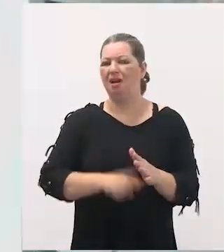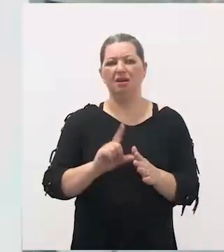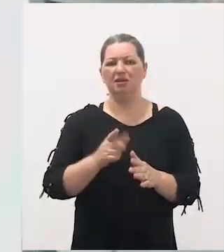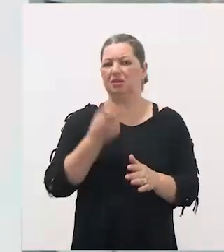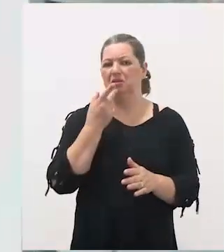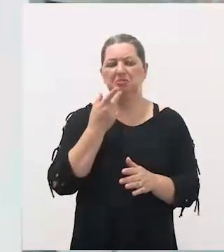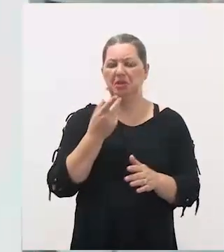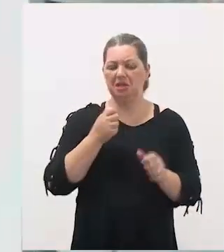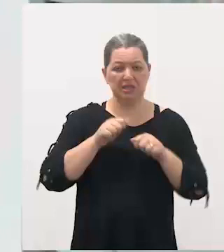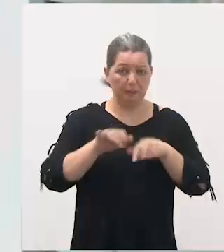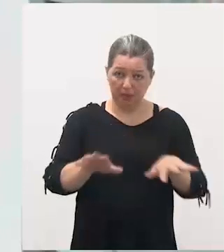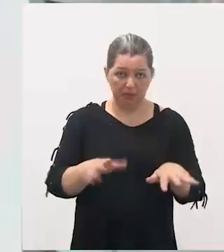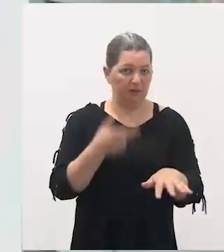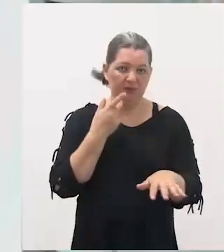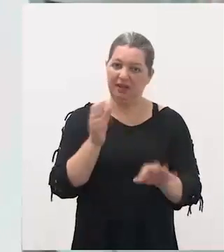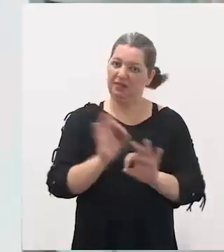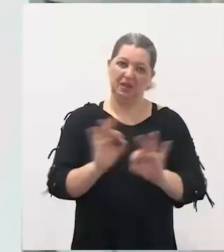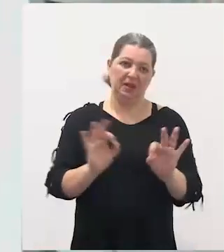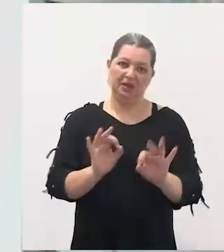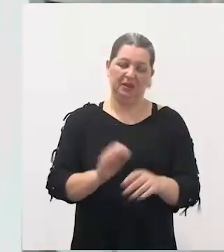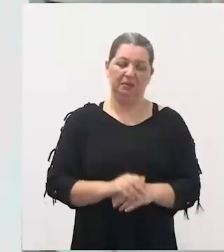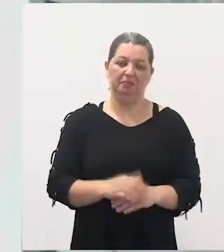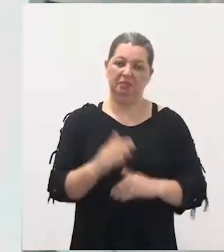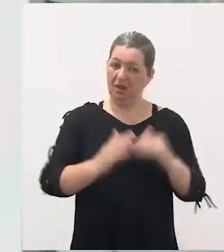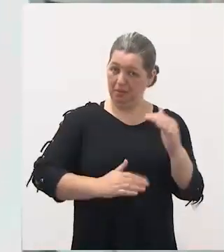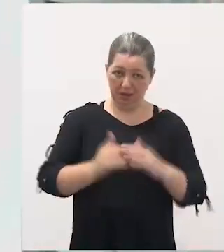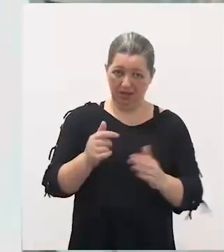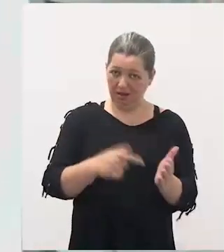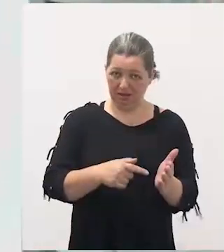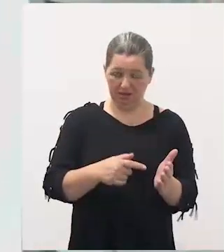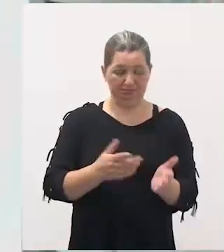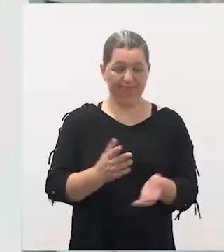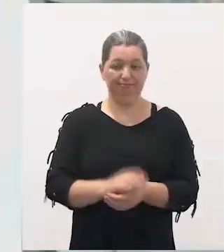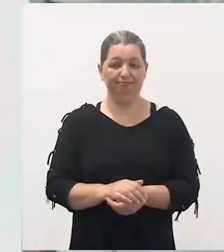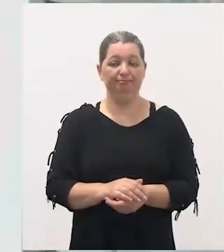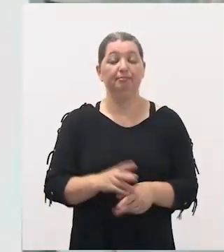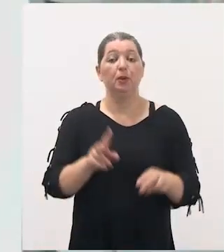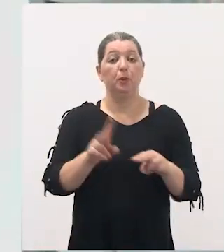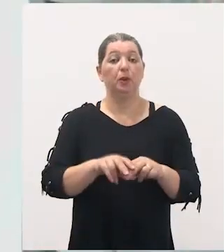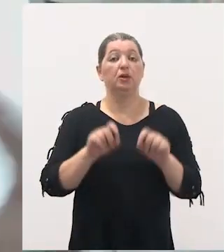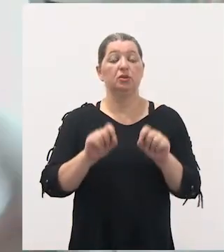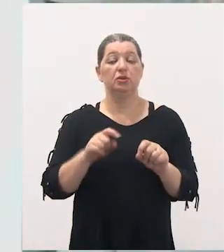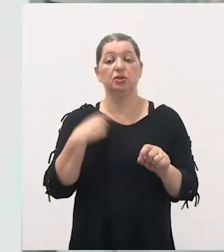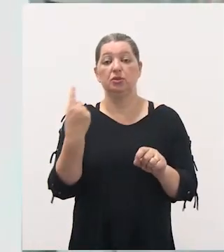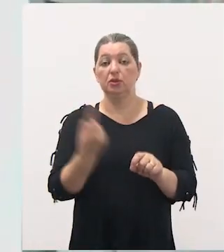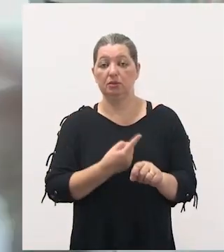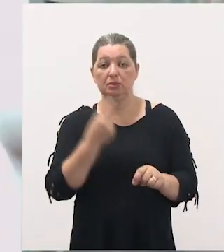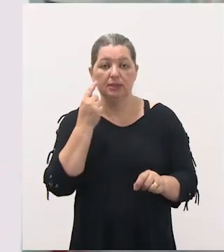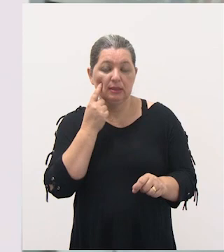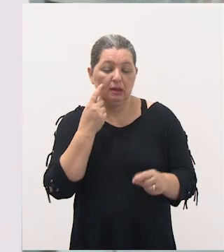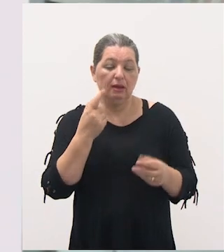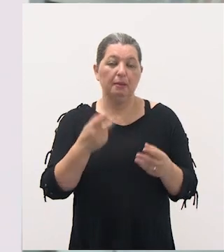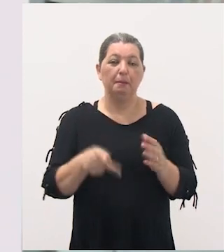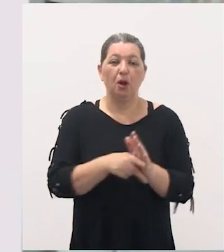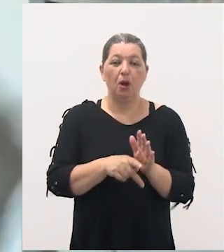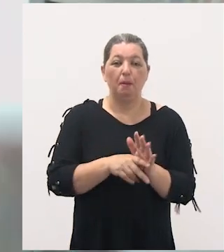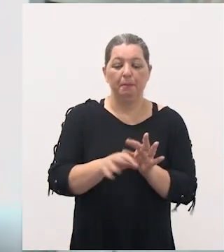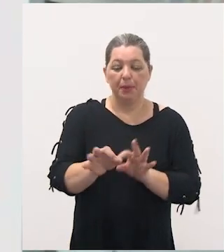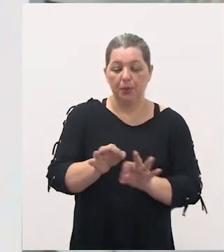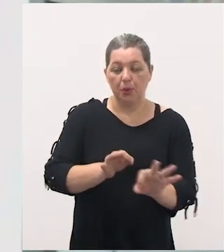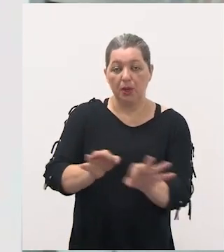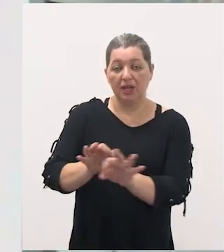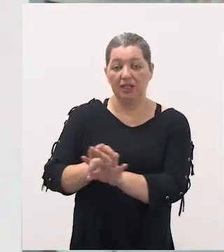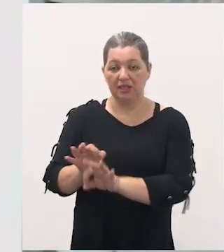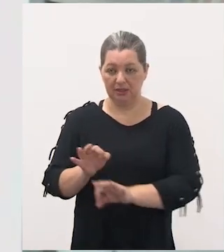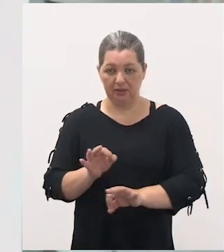essenciais. Então, é por isso que a gente está olhando para esse recorte, esse alinhamento e